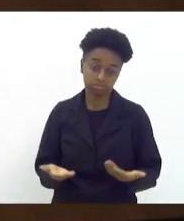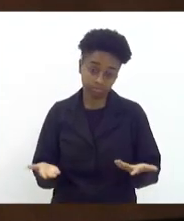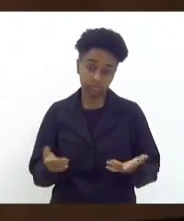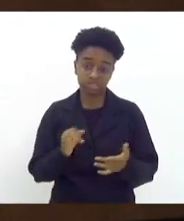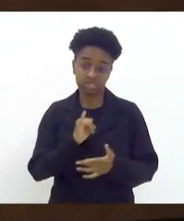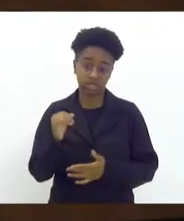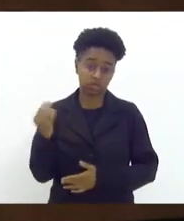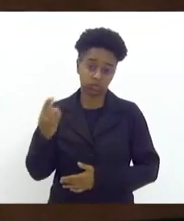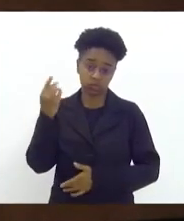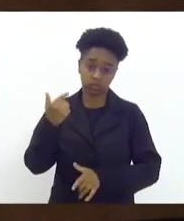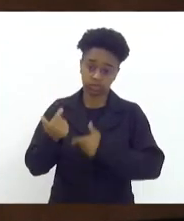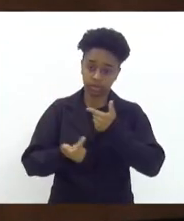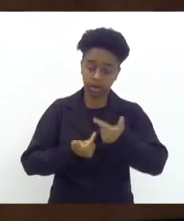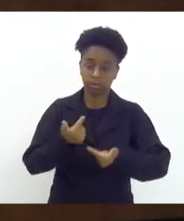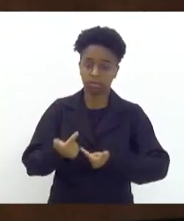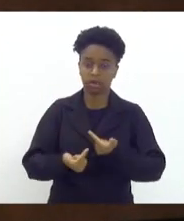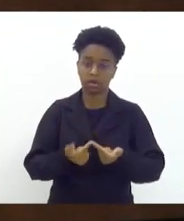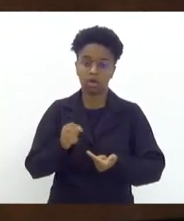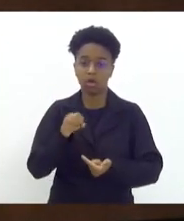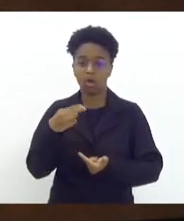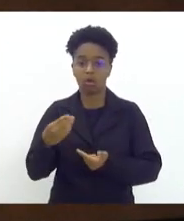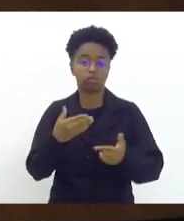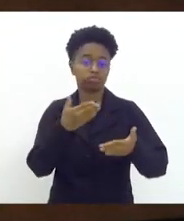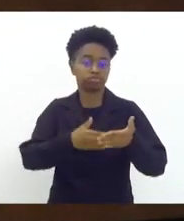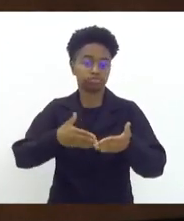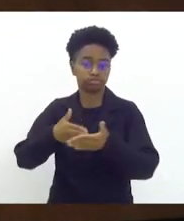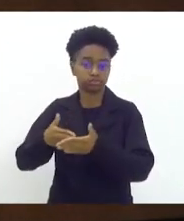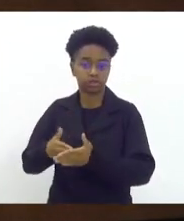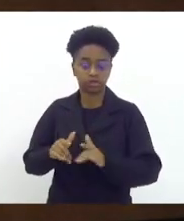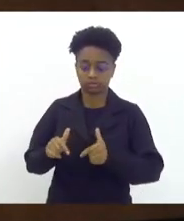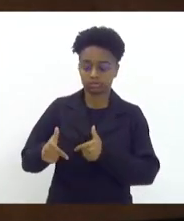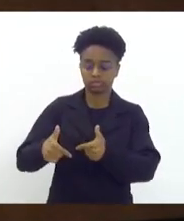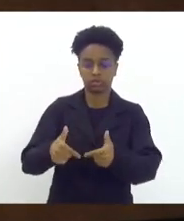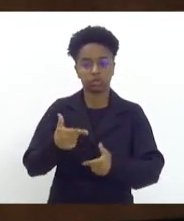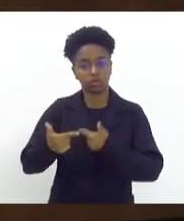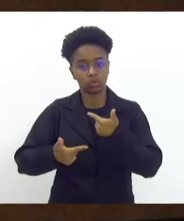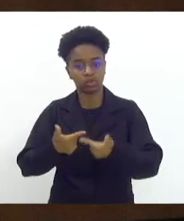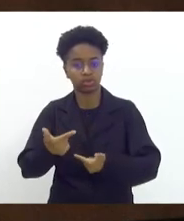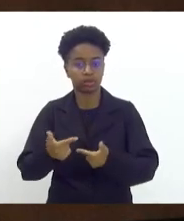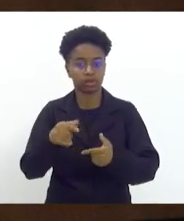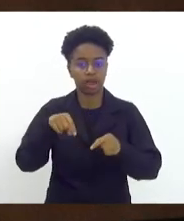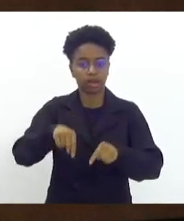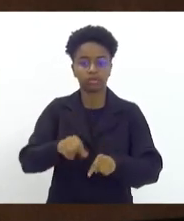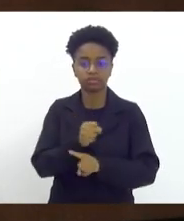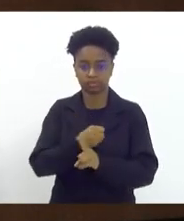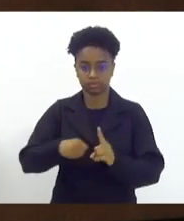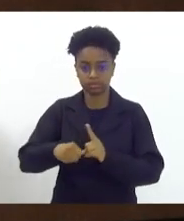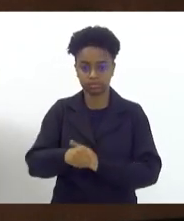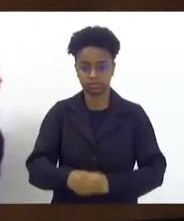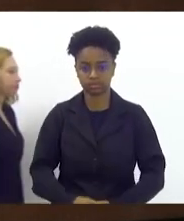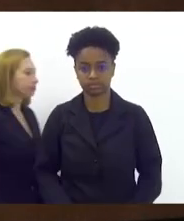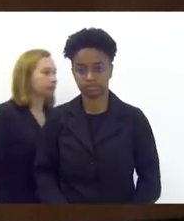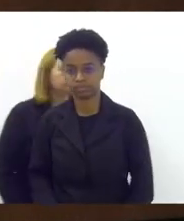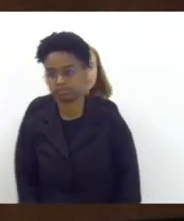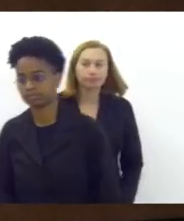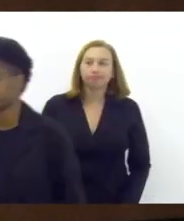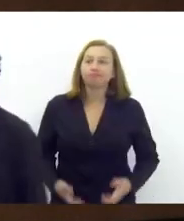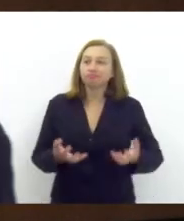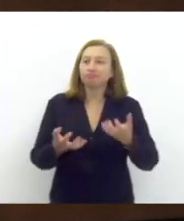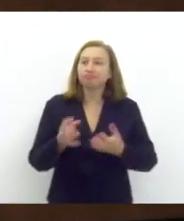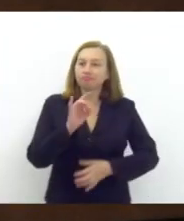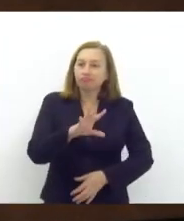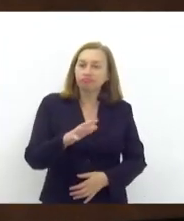impossibilita que o impossibilitou de estar atuando e lutando pela nossa sociedade eu quero só